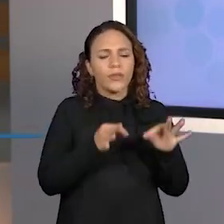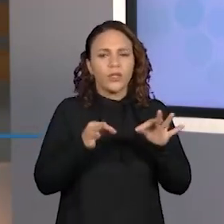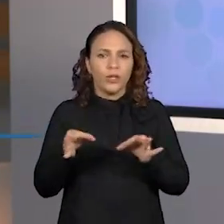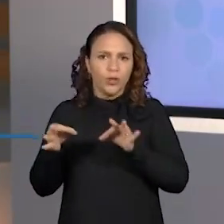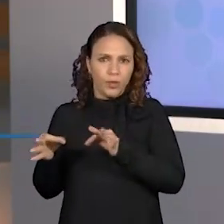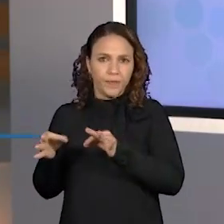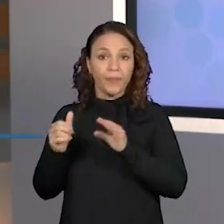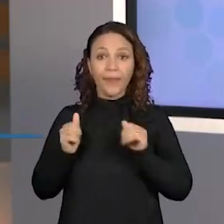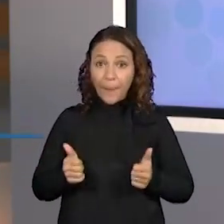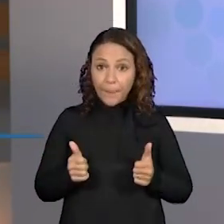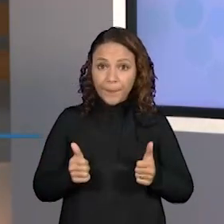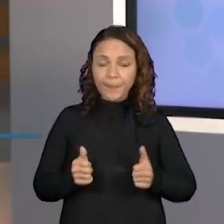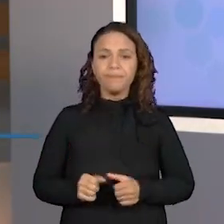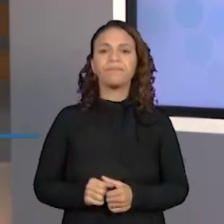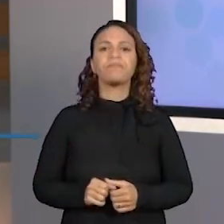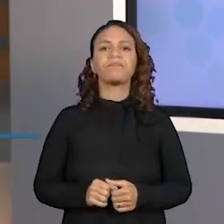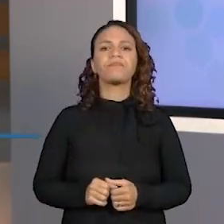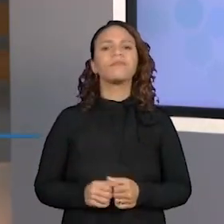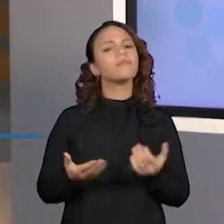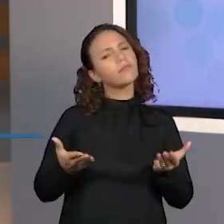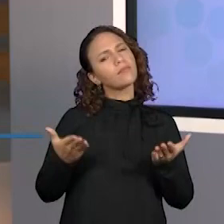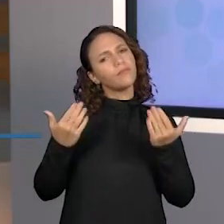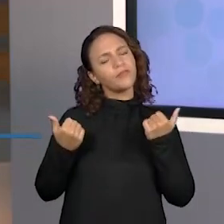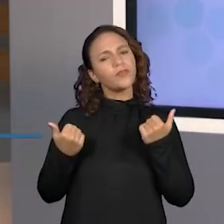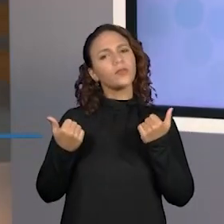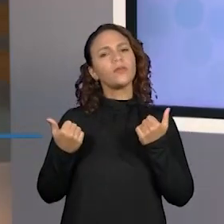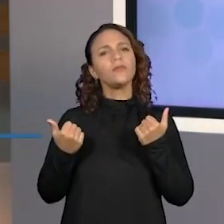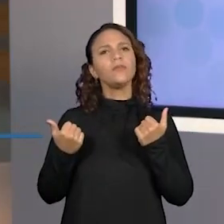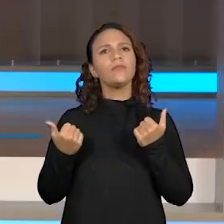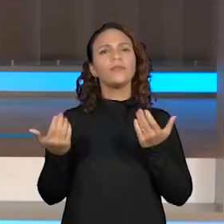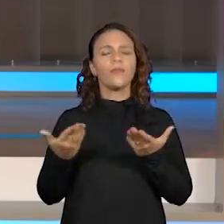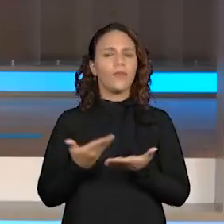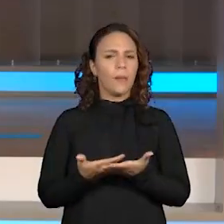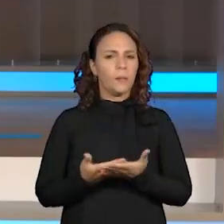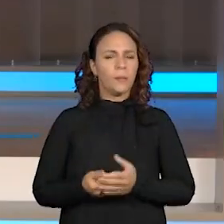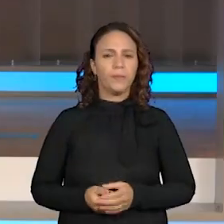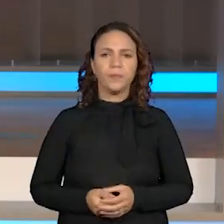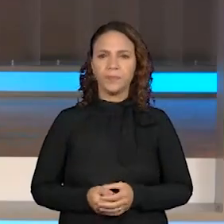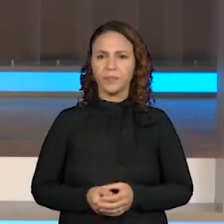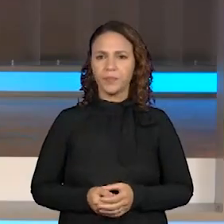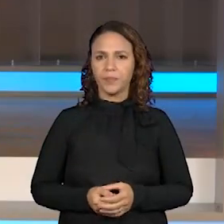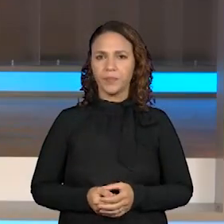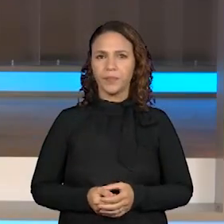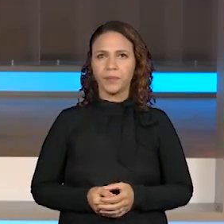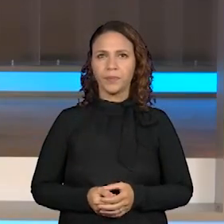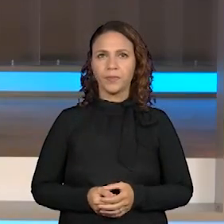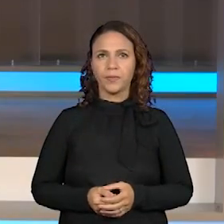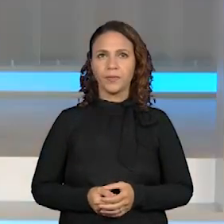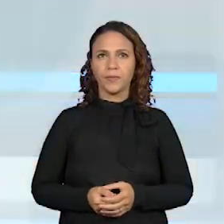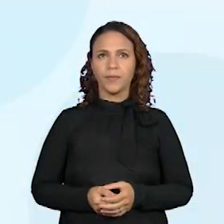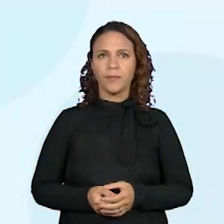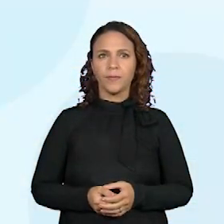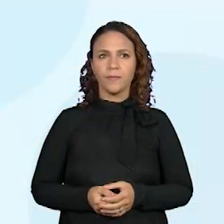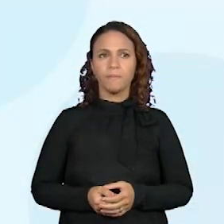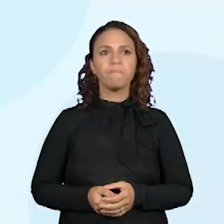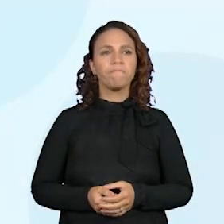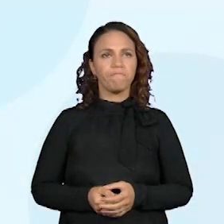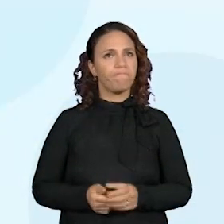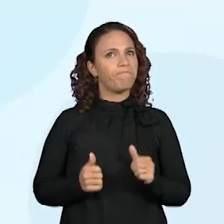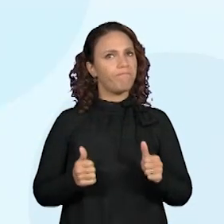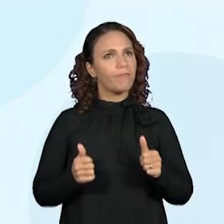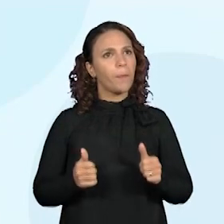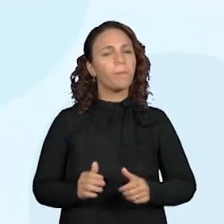pontos. Tudo bem? Então, vamos para a aula. Muito bem, pessoal. Ok,